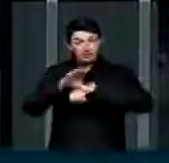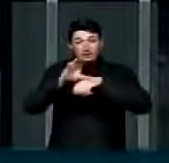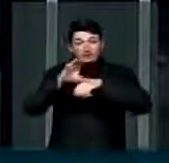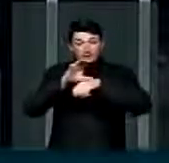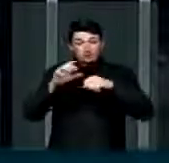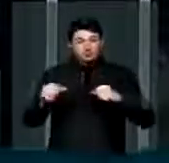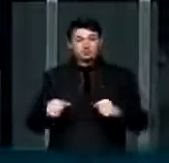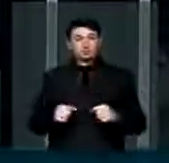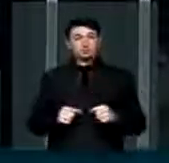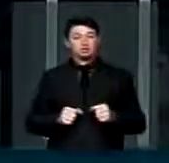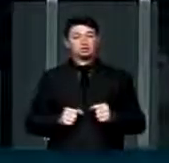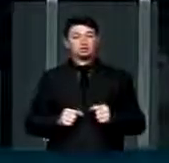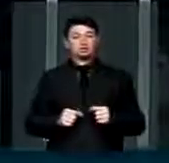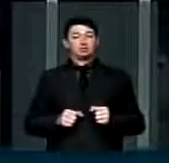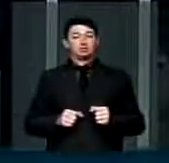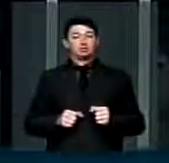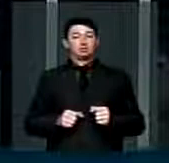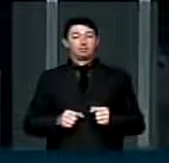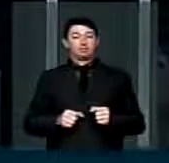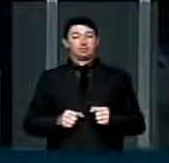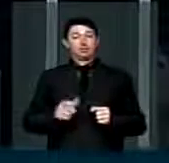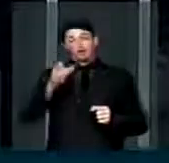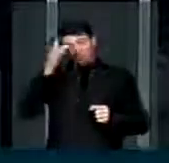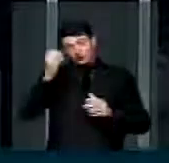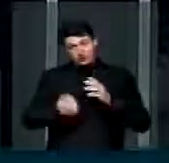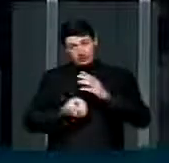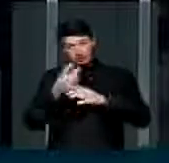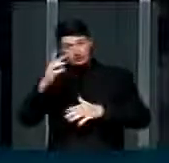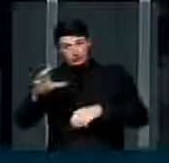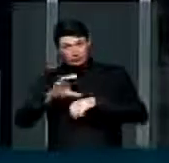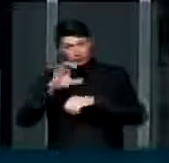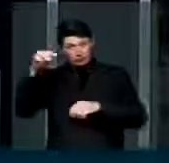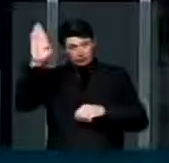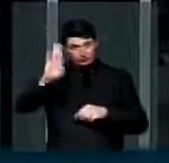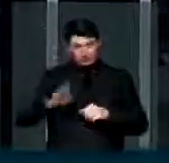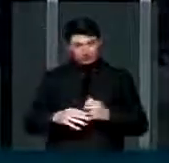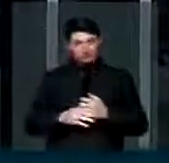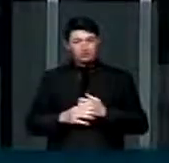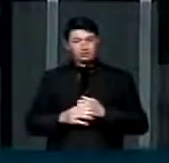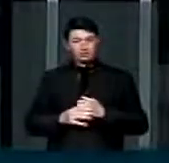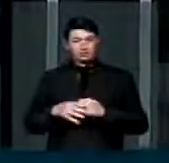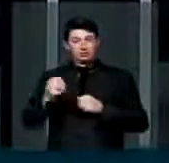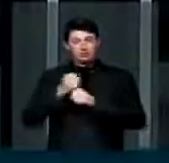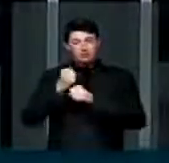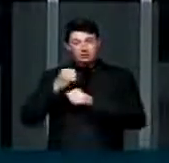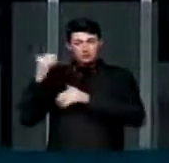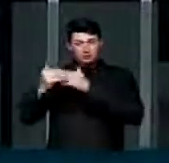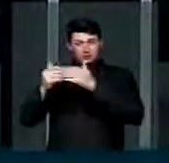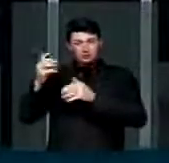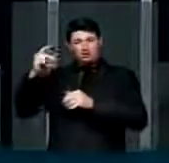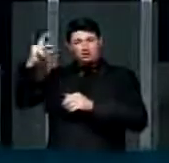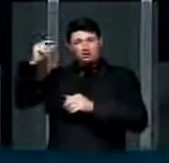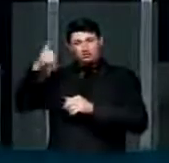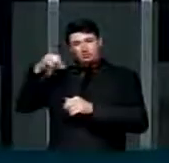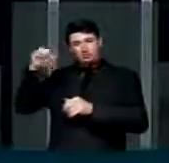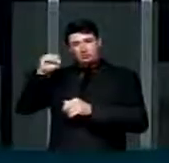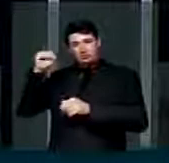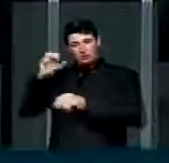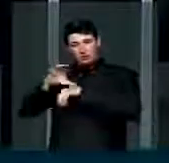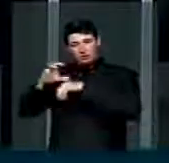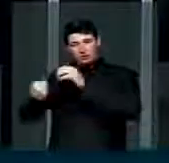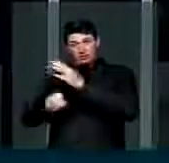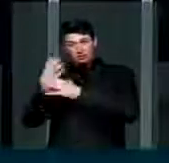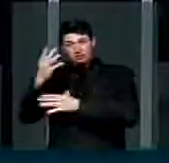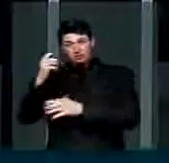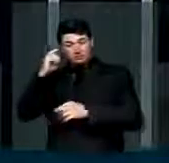senhor presidente, o legislador brasileiro, nos últimos anos, desde a Constituição